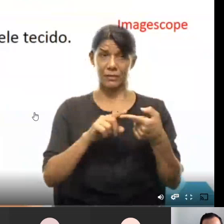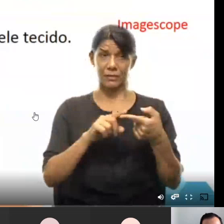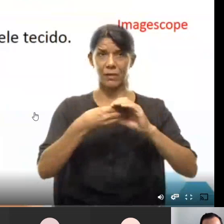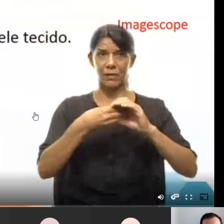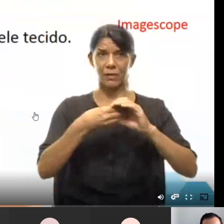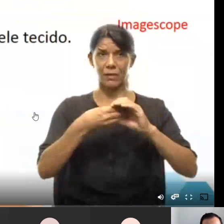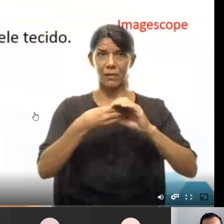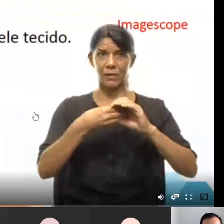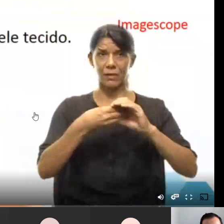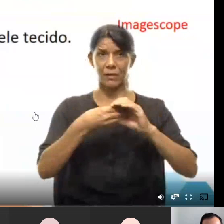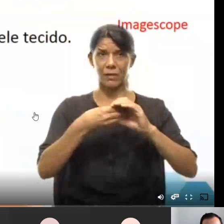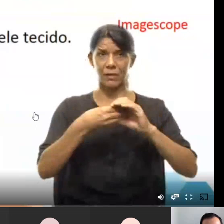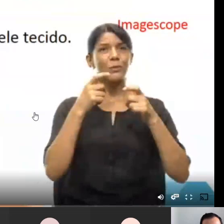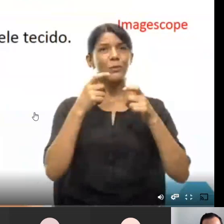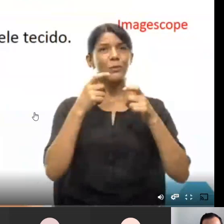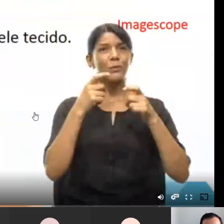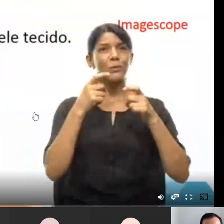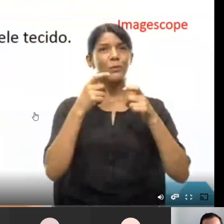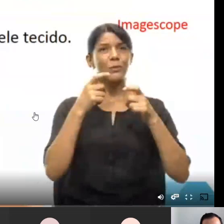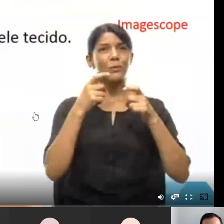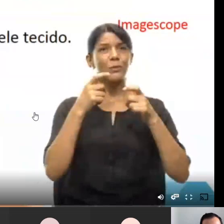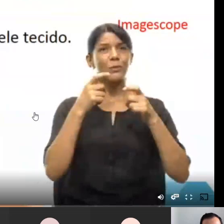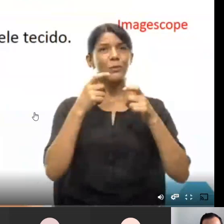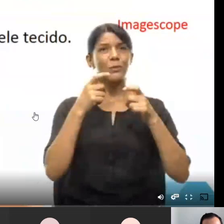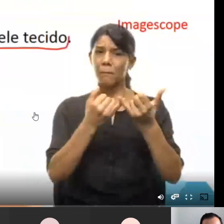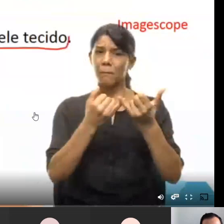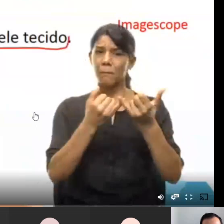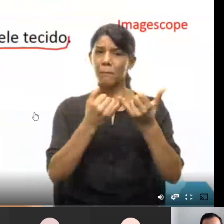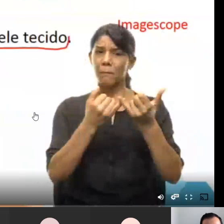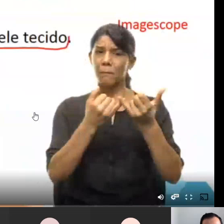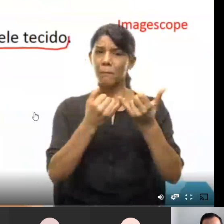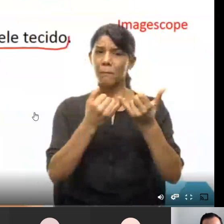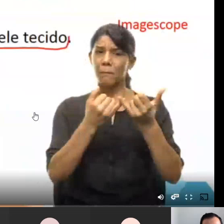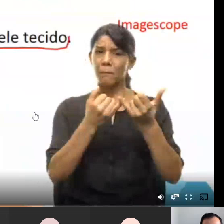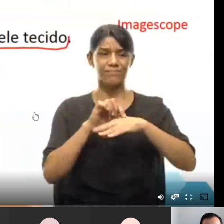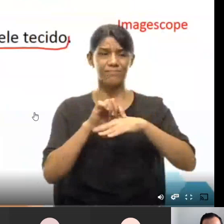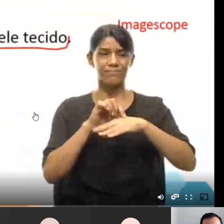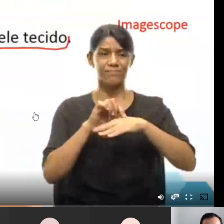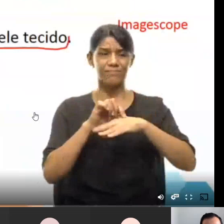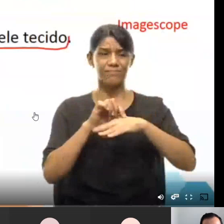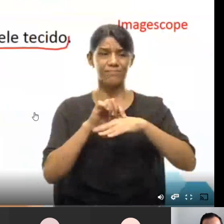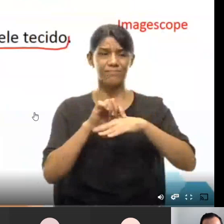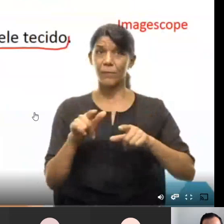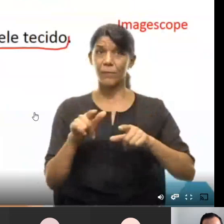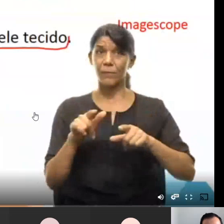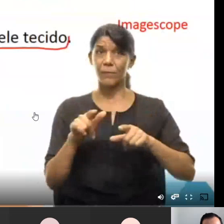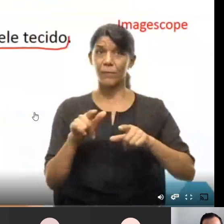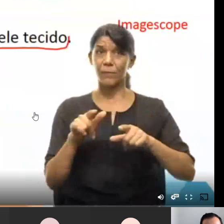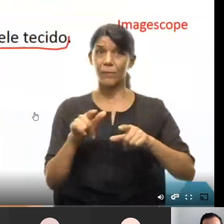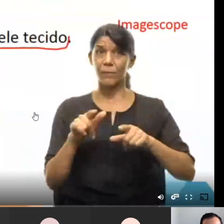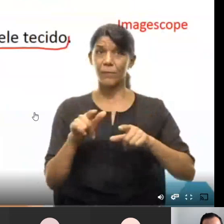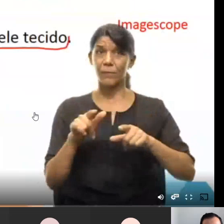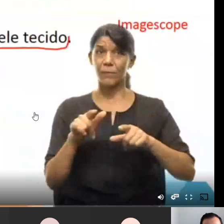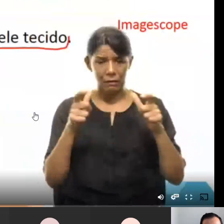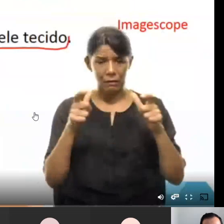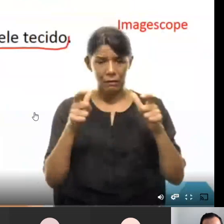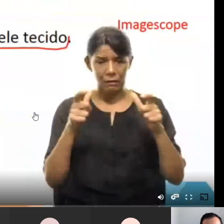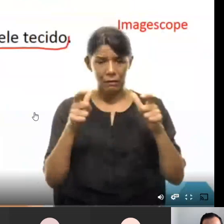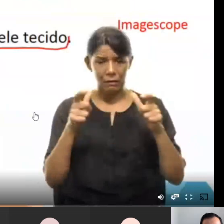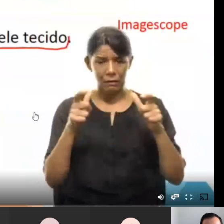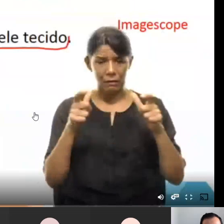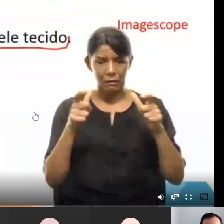naquele lugar, células que não se parecem com aquele tecido. Verificaremos o tamanho dessas células,